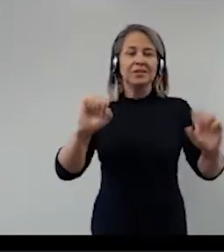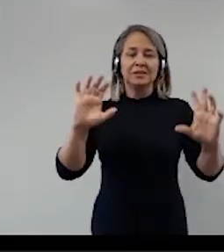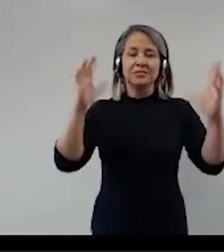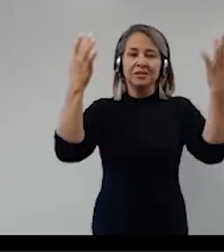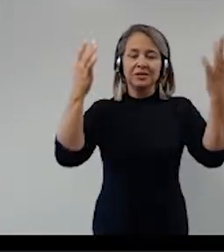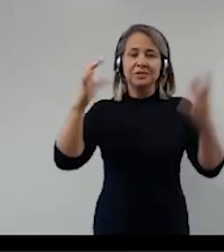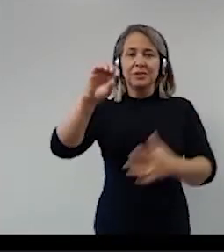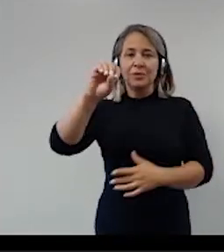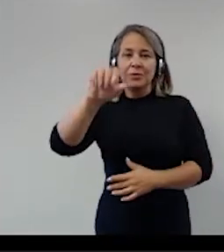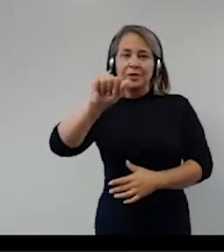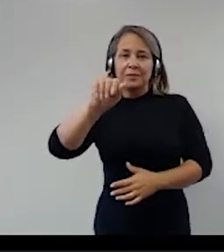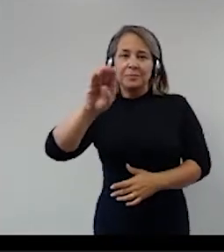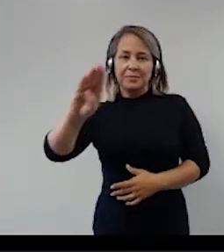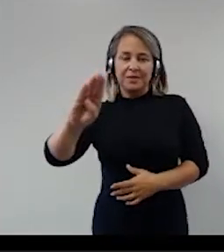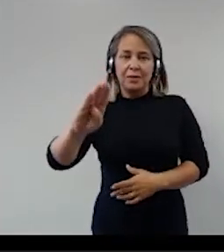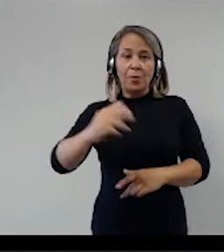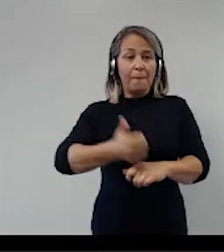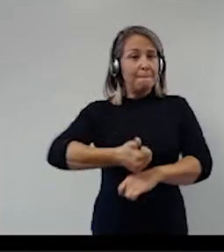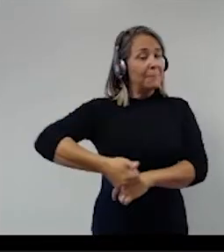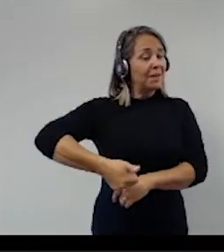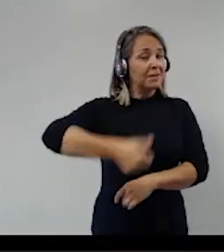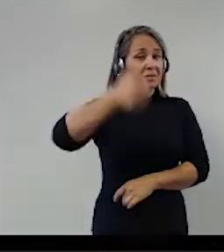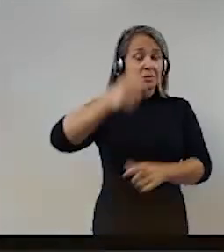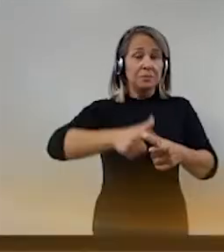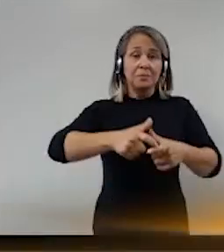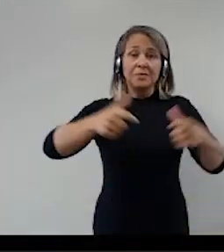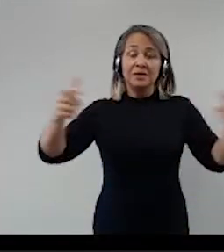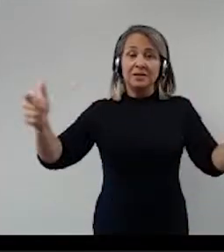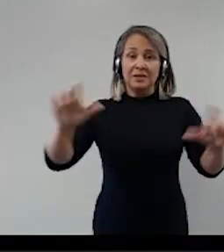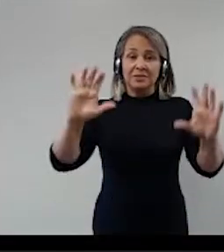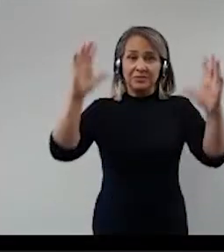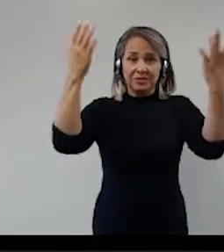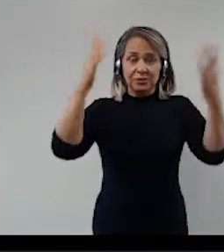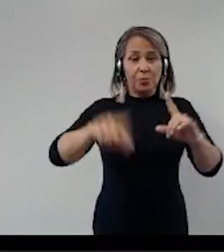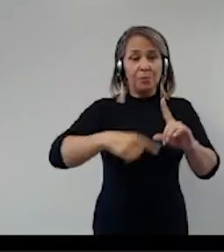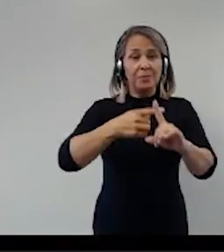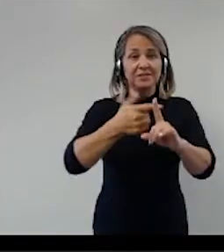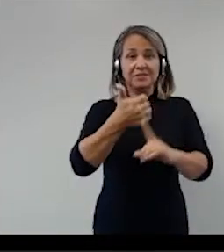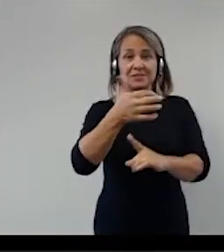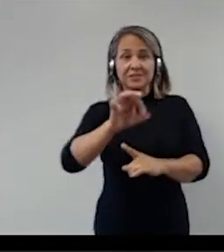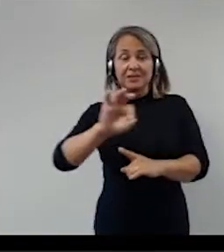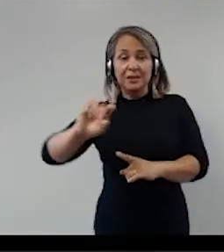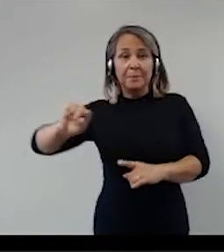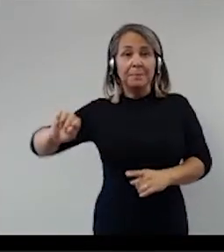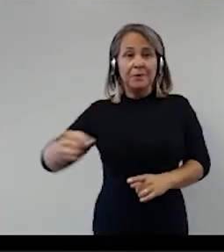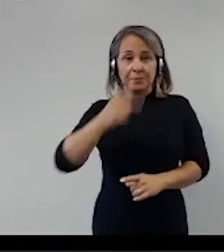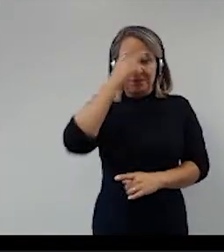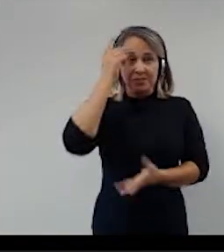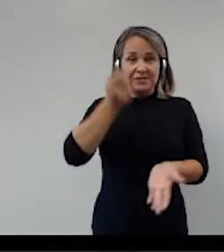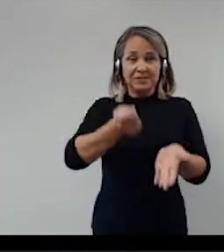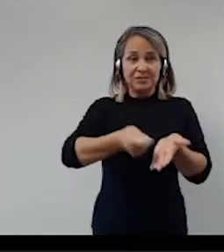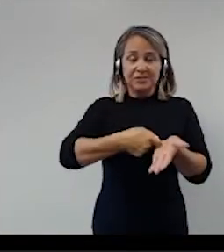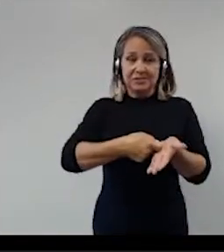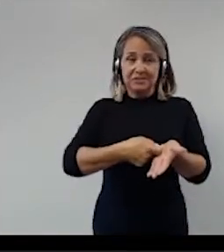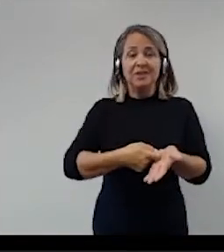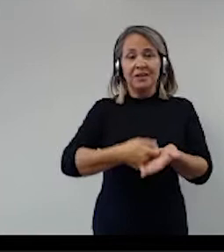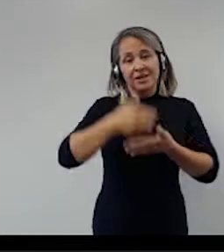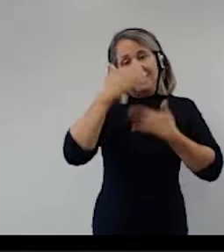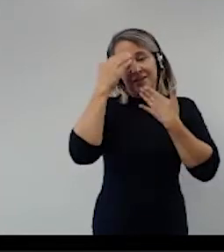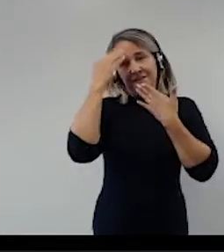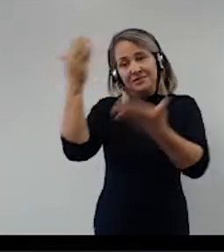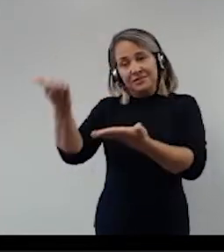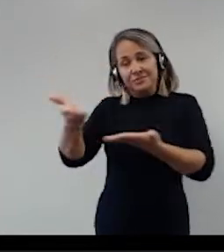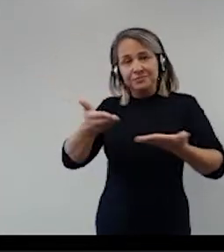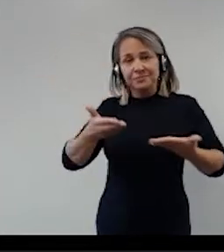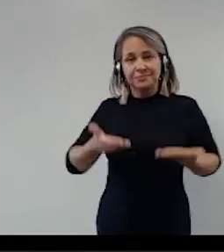Brasil, maior evento jurídico do mundo, com mais de 100 mil inscritos. Aproveito aqui para agradecer o honroso convite que me foi